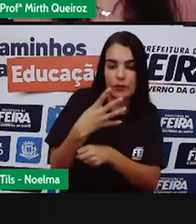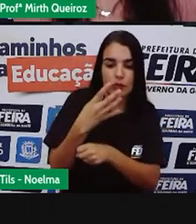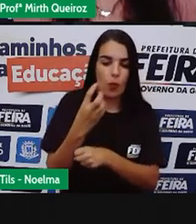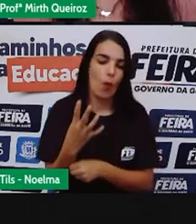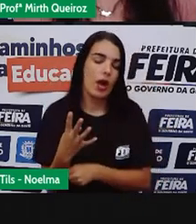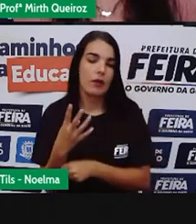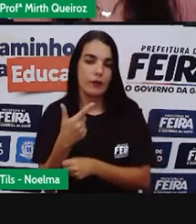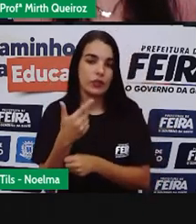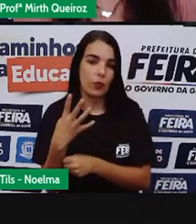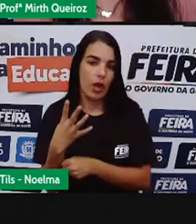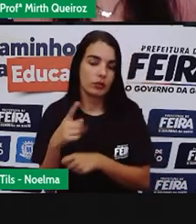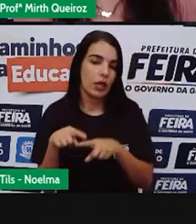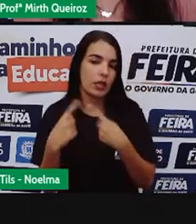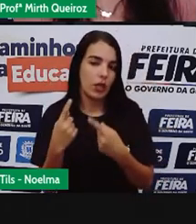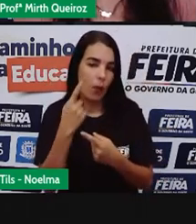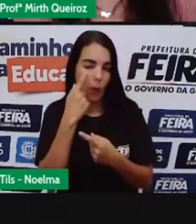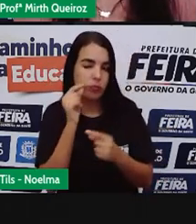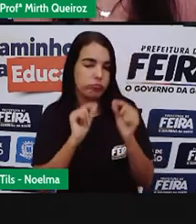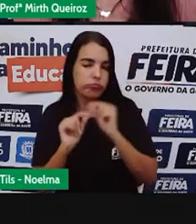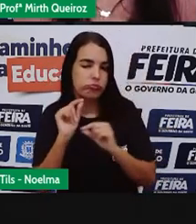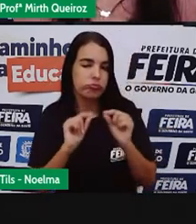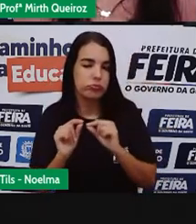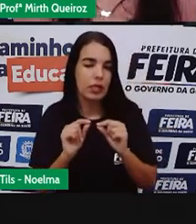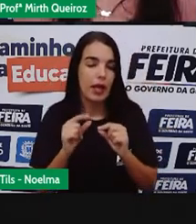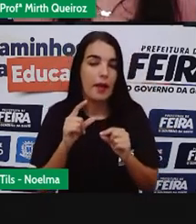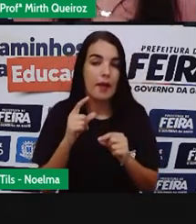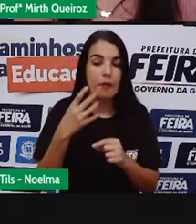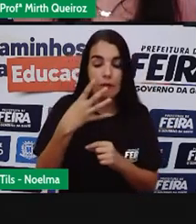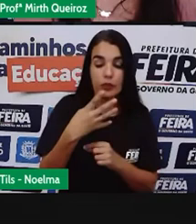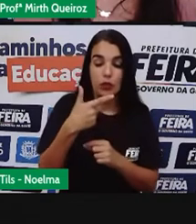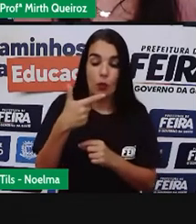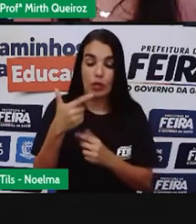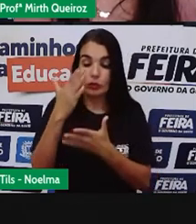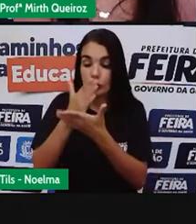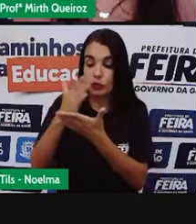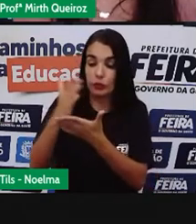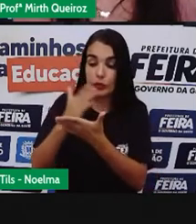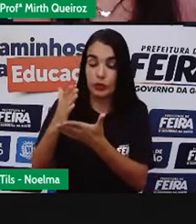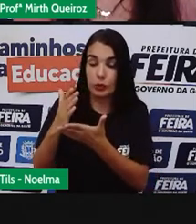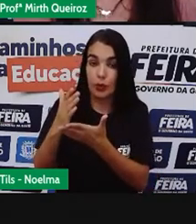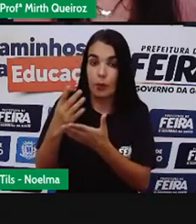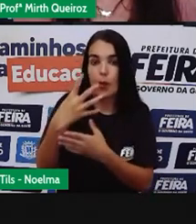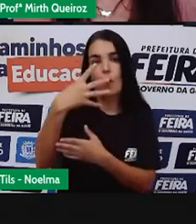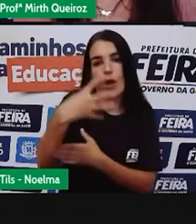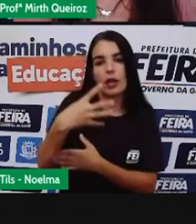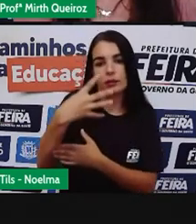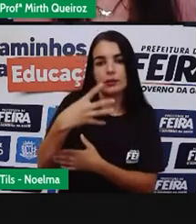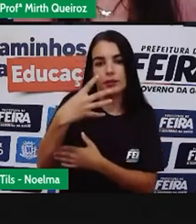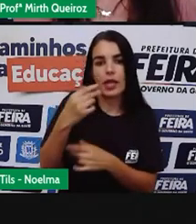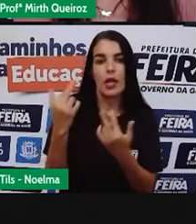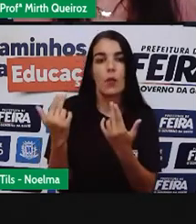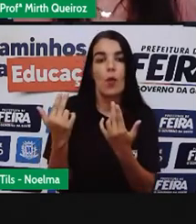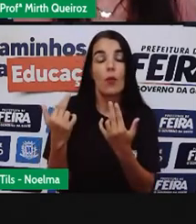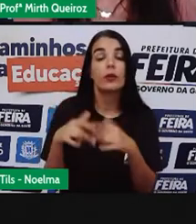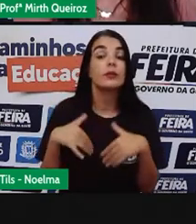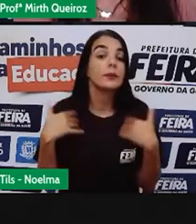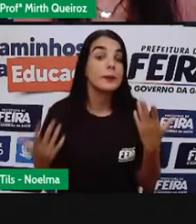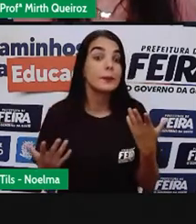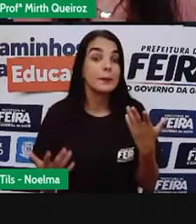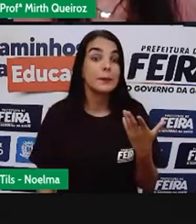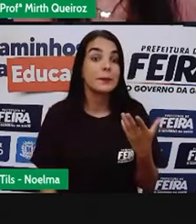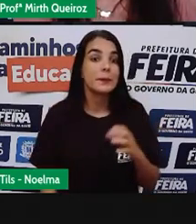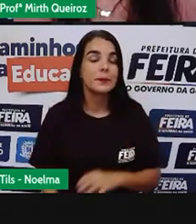dá 24, e todos os lados são iguais, né? Nós vamos pegar 24 dividido por 4, que é igual a quanto,